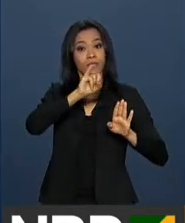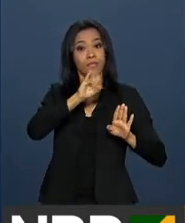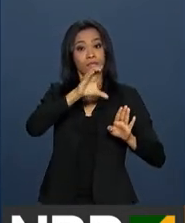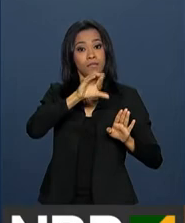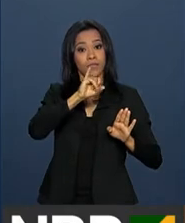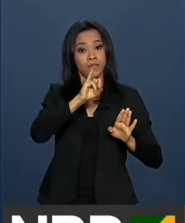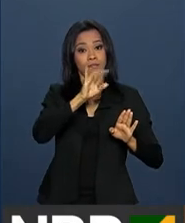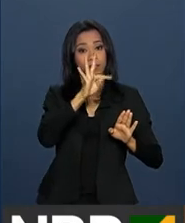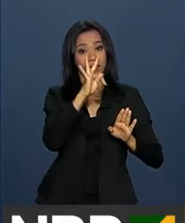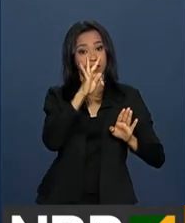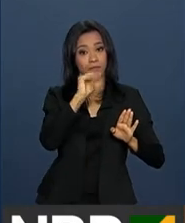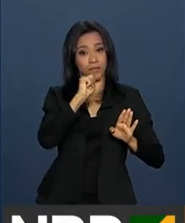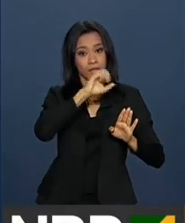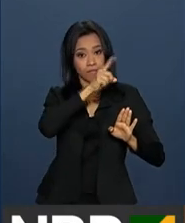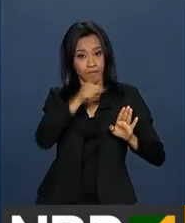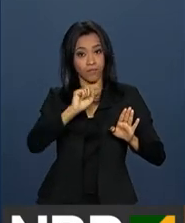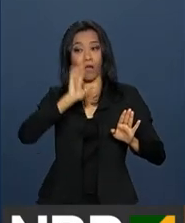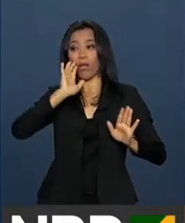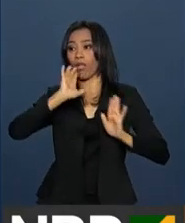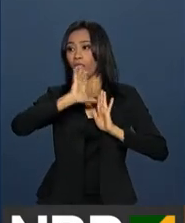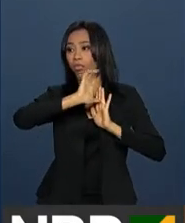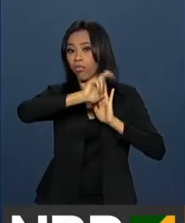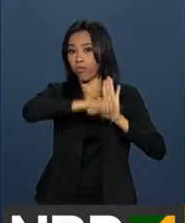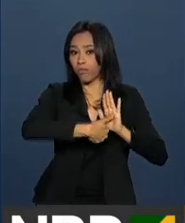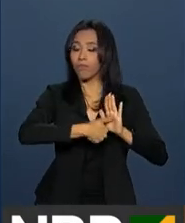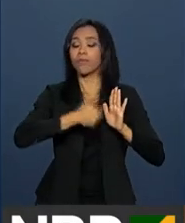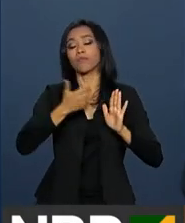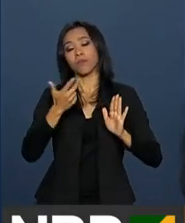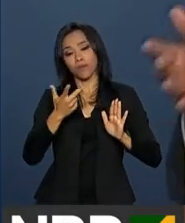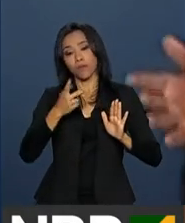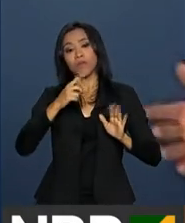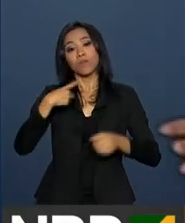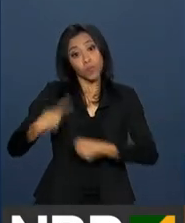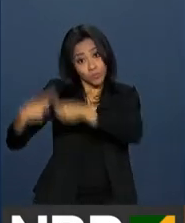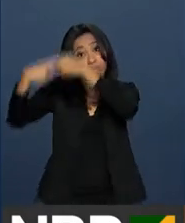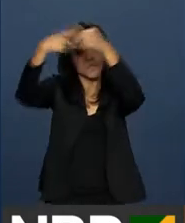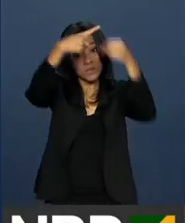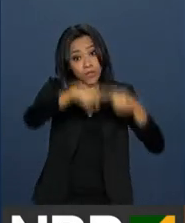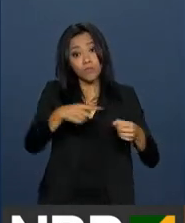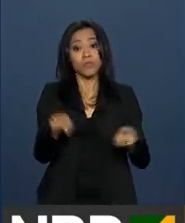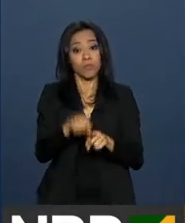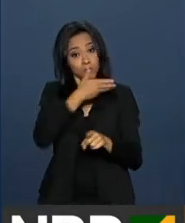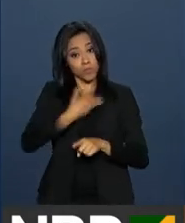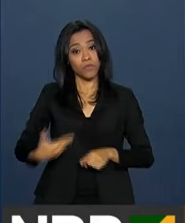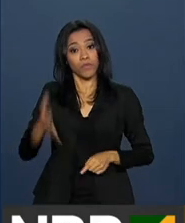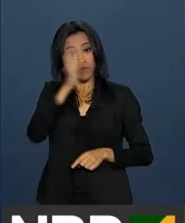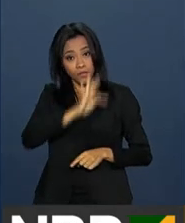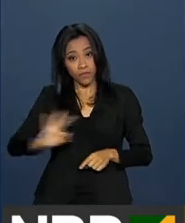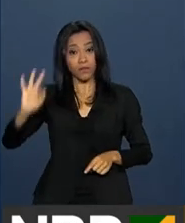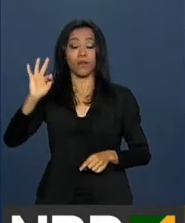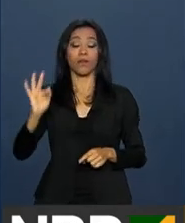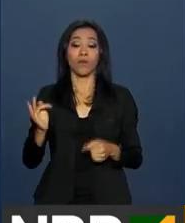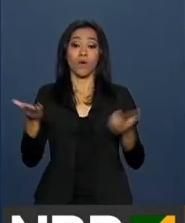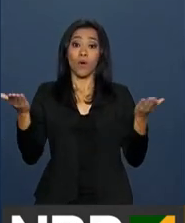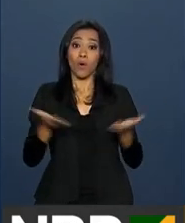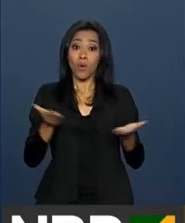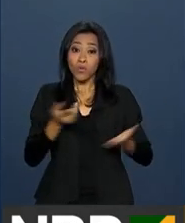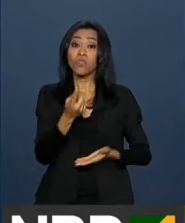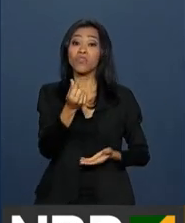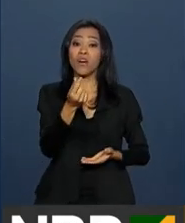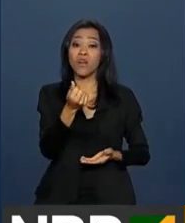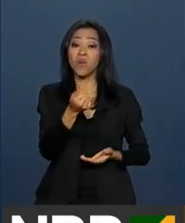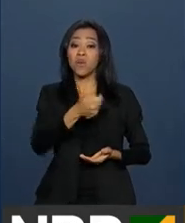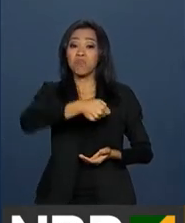licitação, tanto para, convenhamos, para os municípios, como para a União. São valores hoje irrisórios,